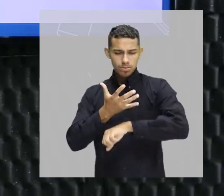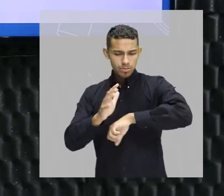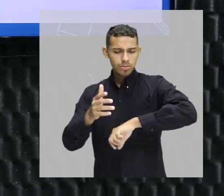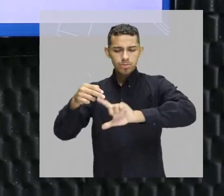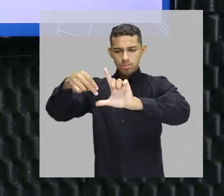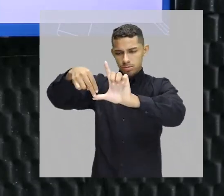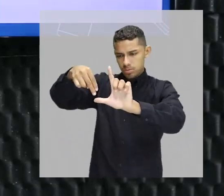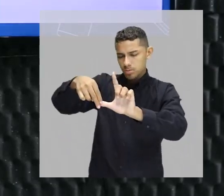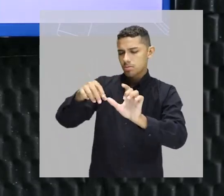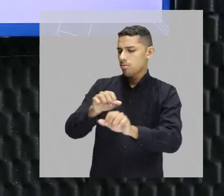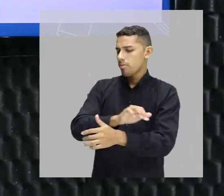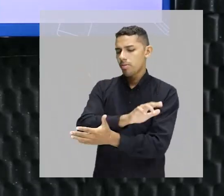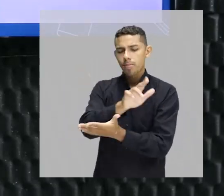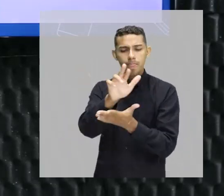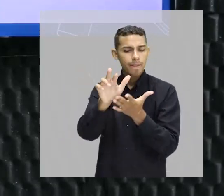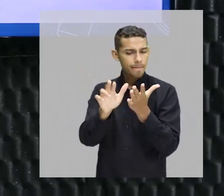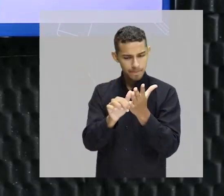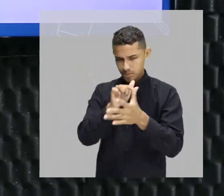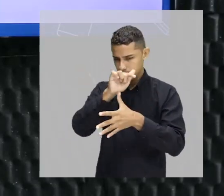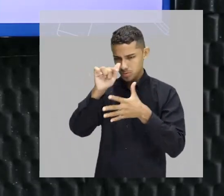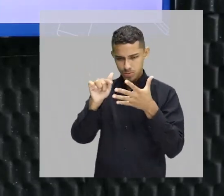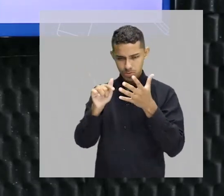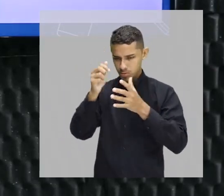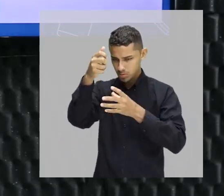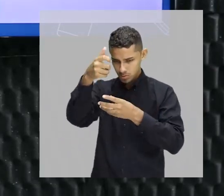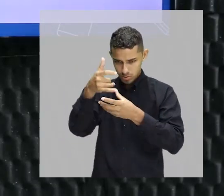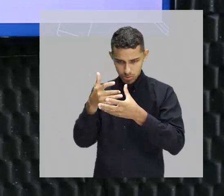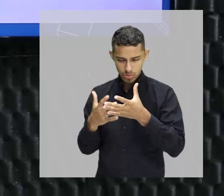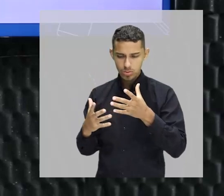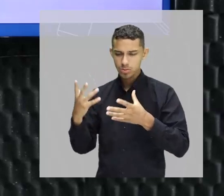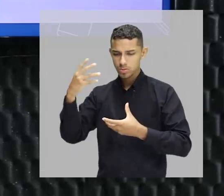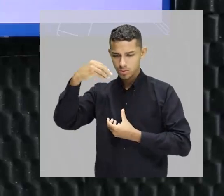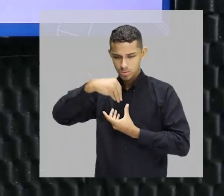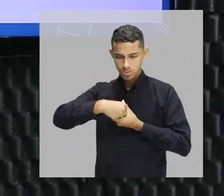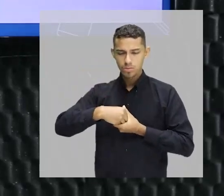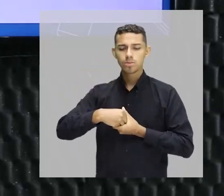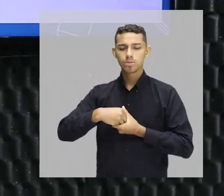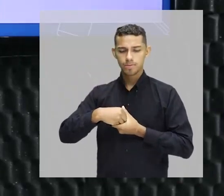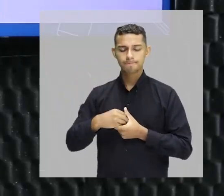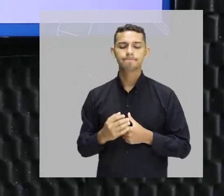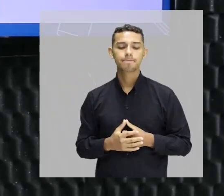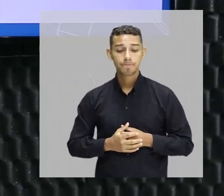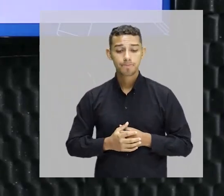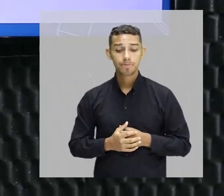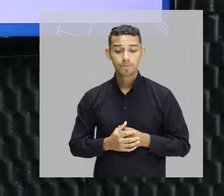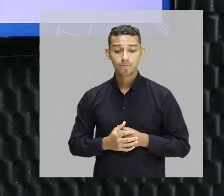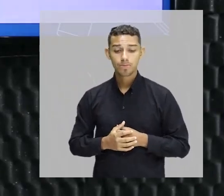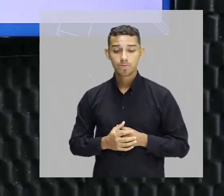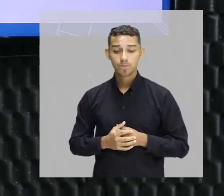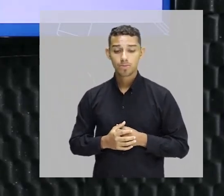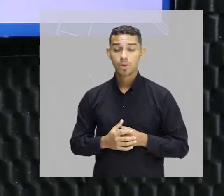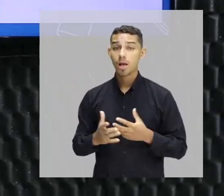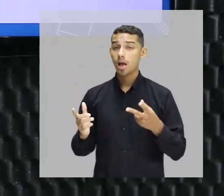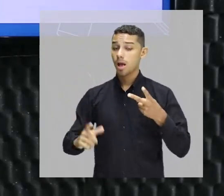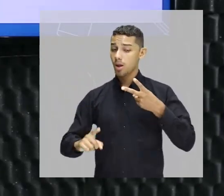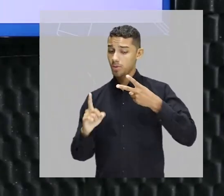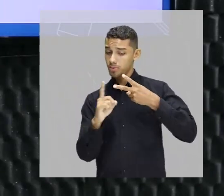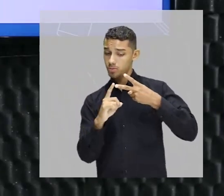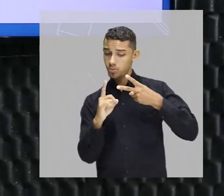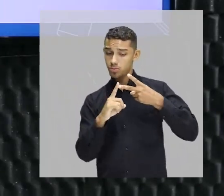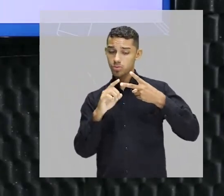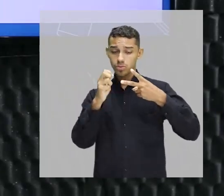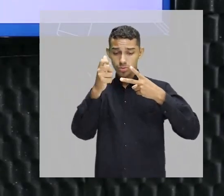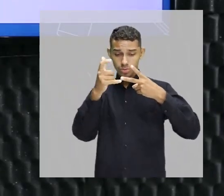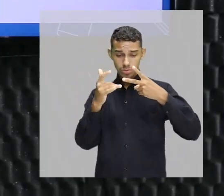novela, uma infinidade de gêneros que estão dentro dessa categoria. Na tipologia descritiva,